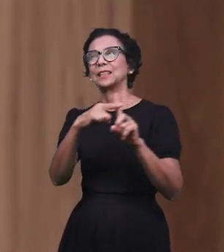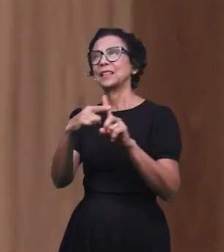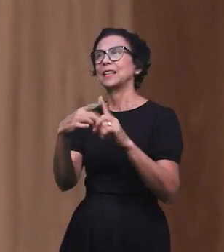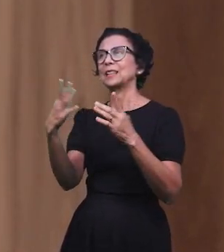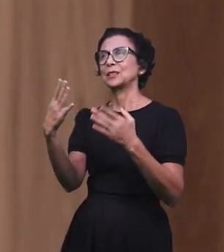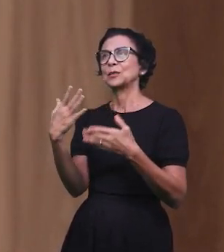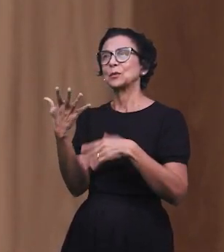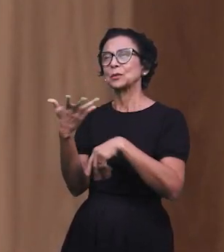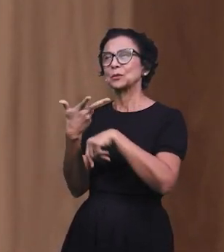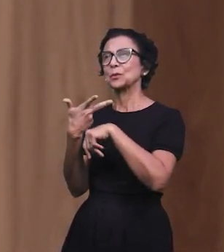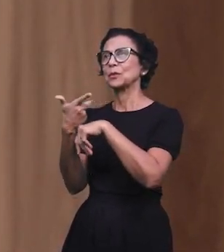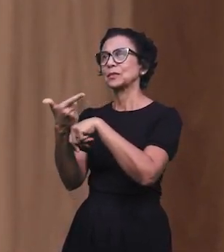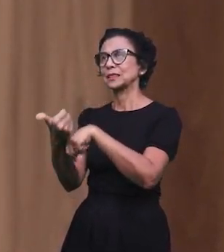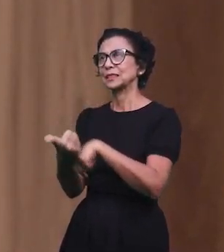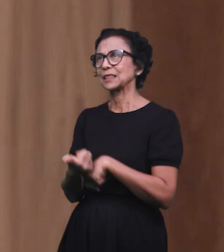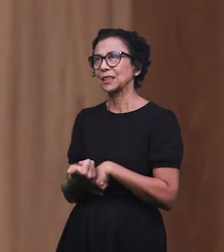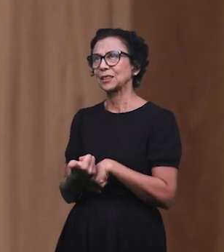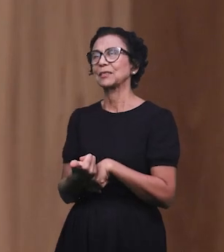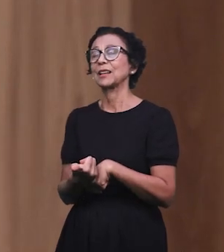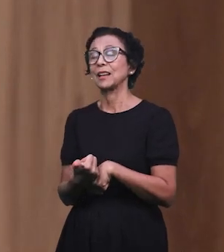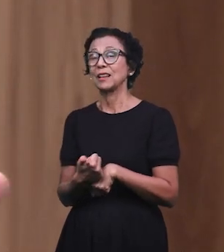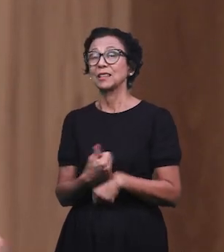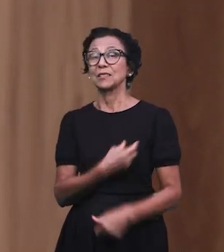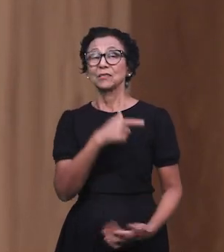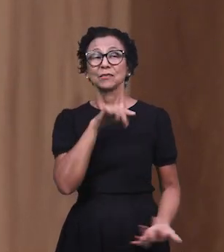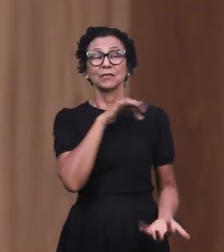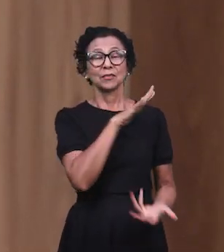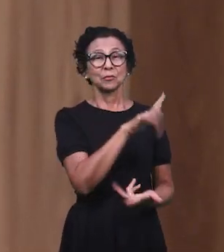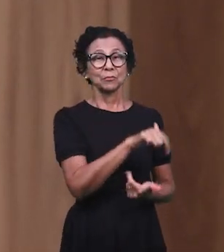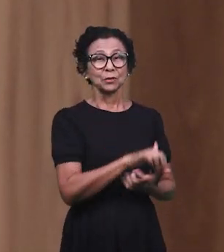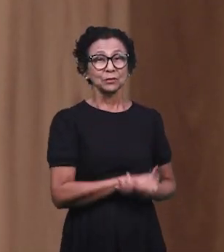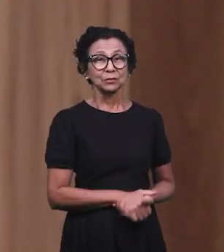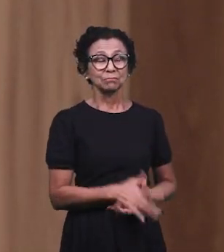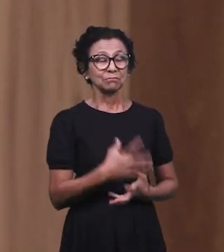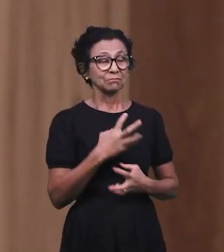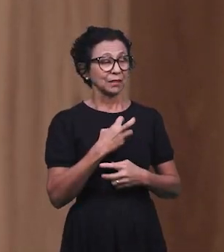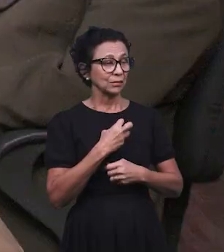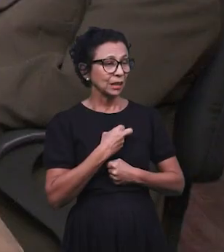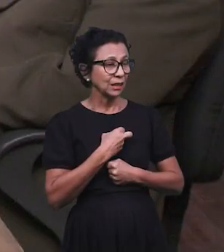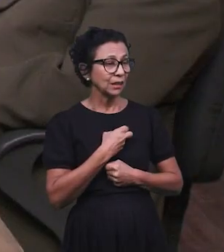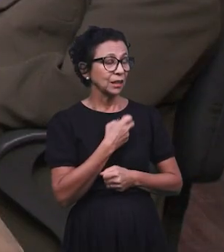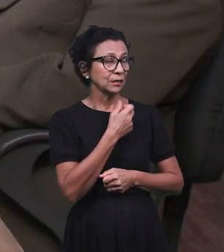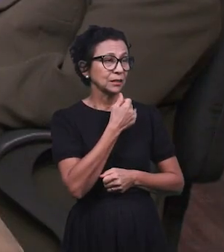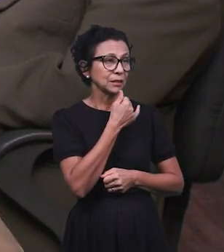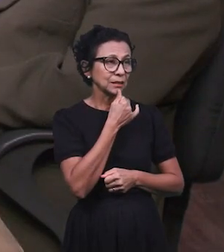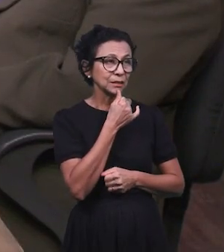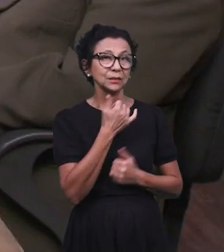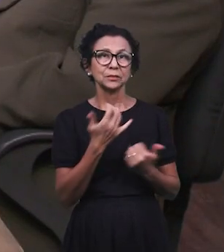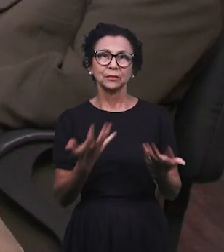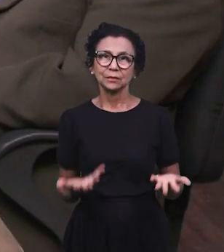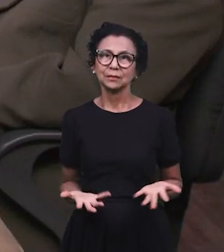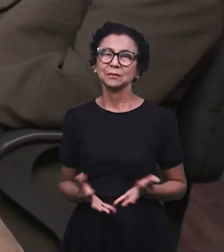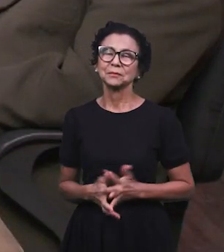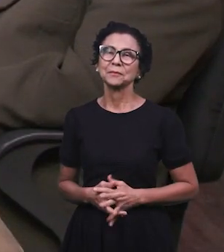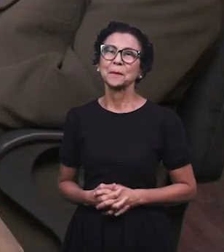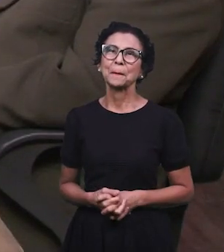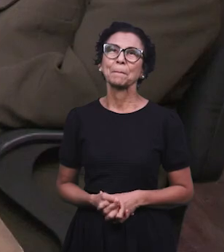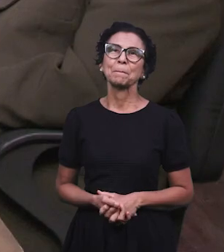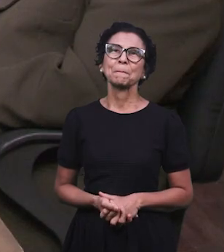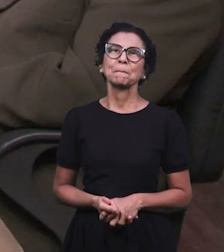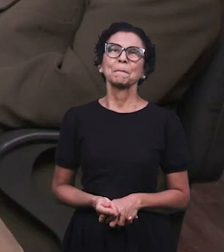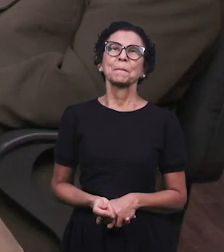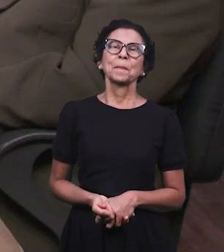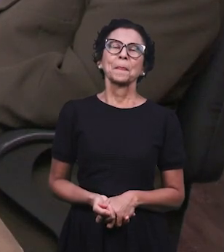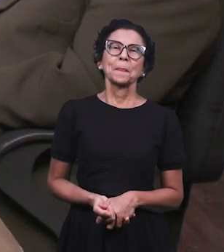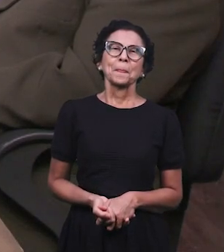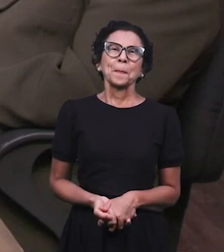né? Endividados, amargurados, e ele se fez o nosso rei. Aleluia. Amém. Glória a Deus, né? Maravilha. Eu acho que